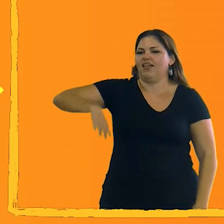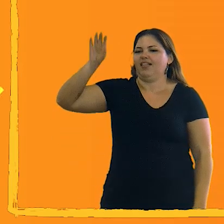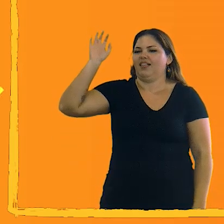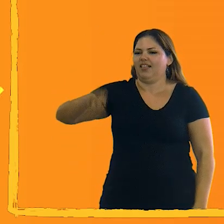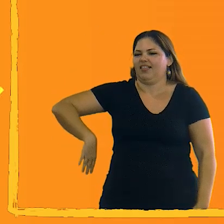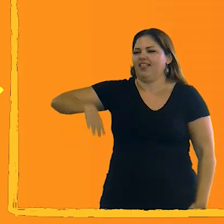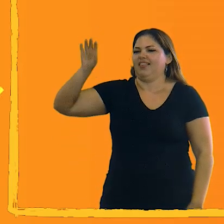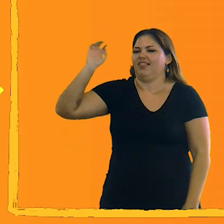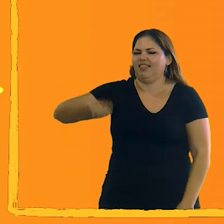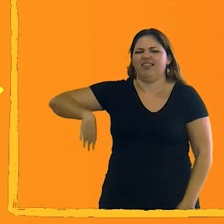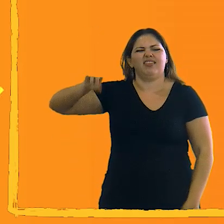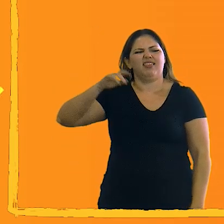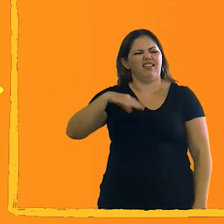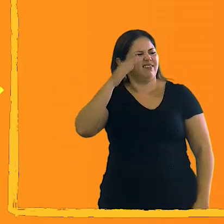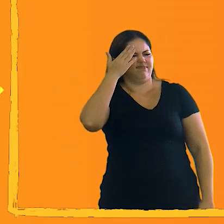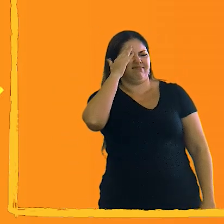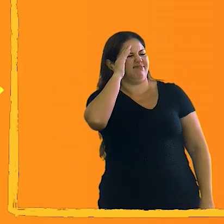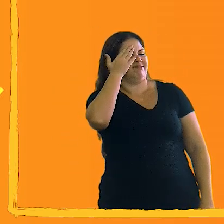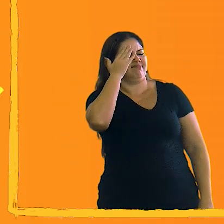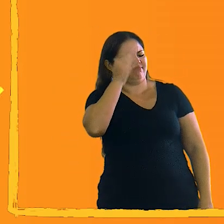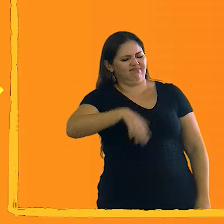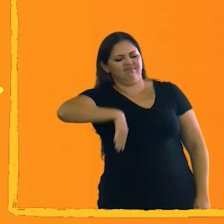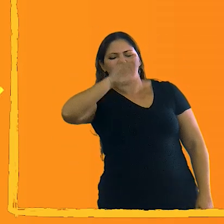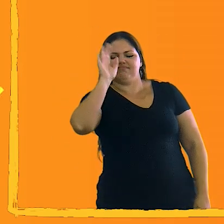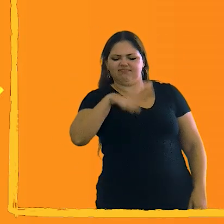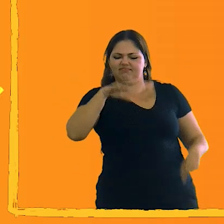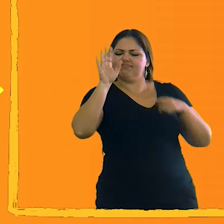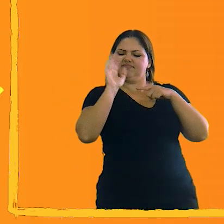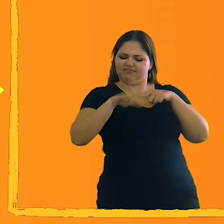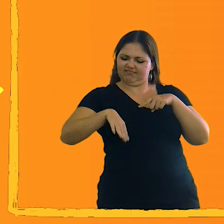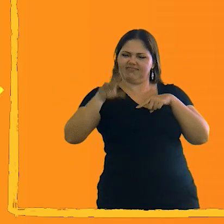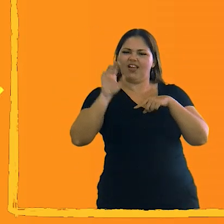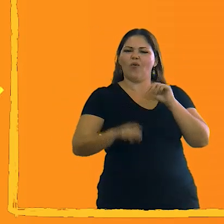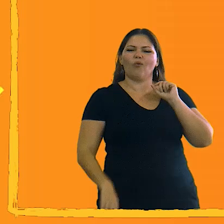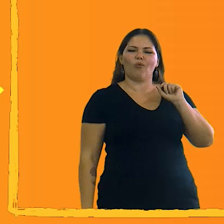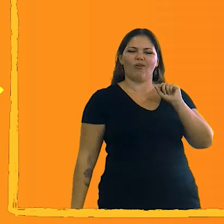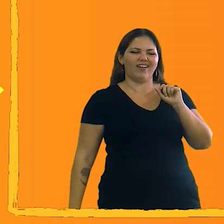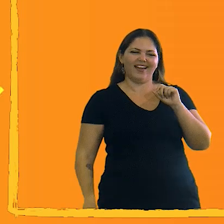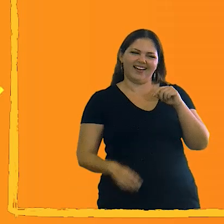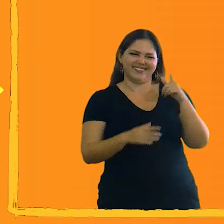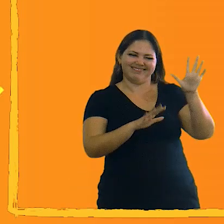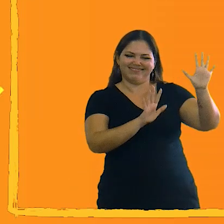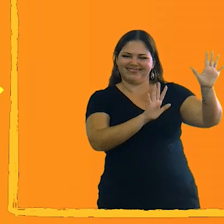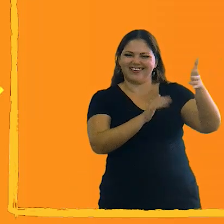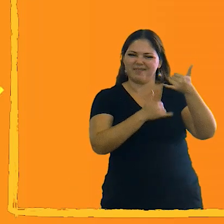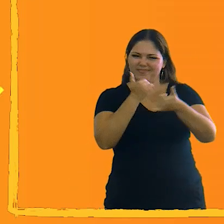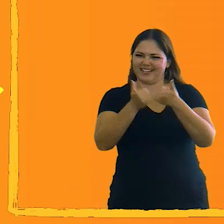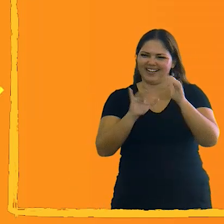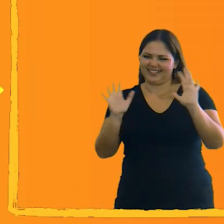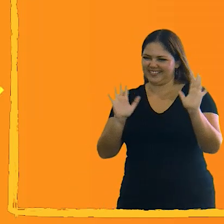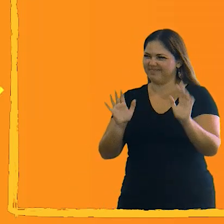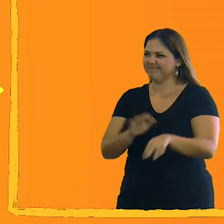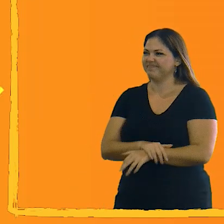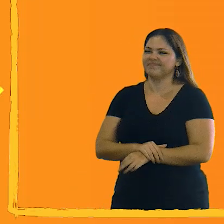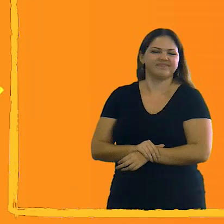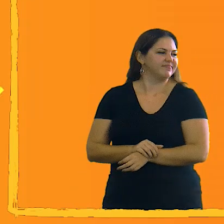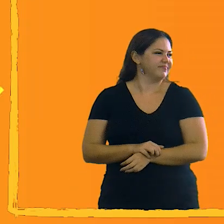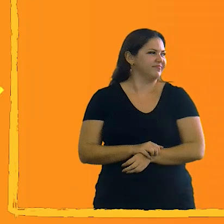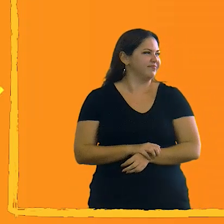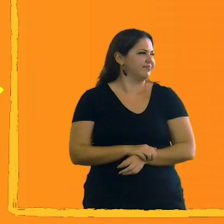entendeu eu não entendi não mas ó galera quando a gente fala em razão razão